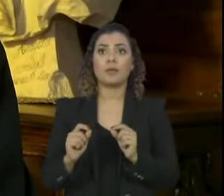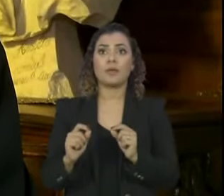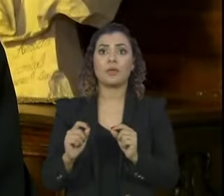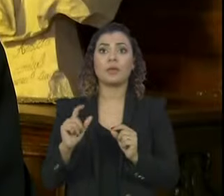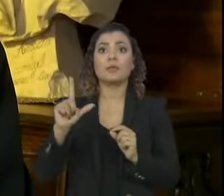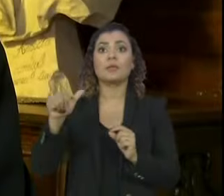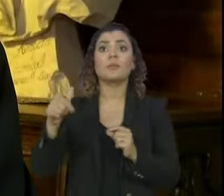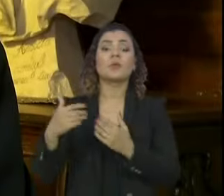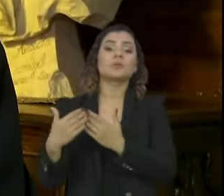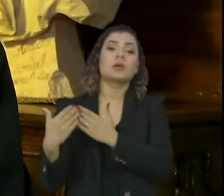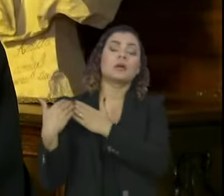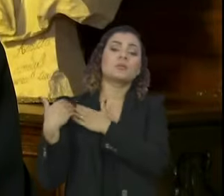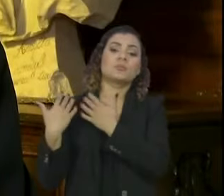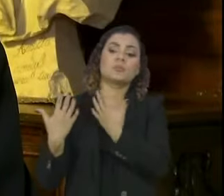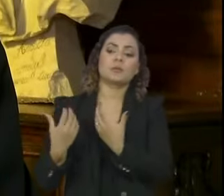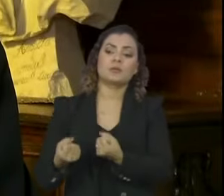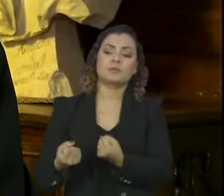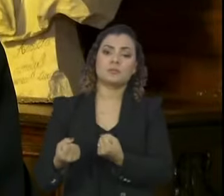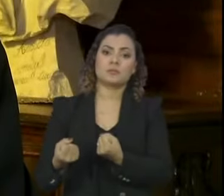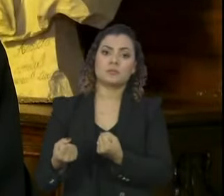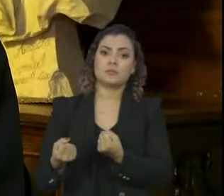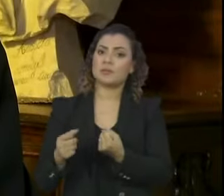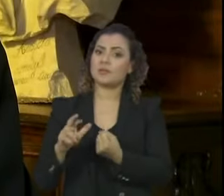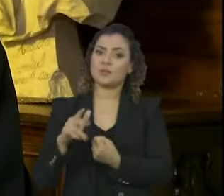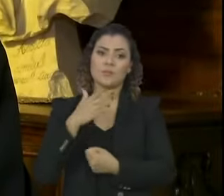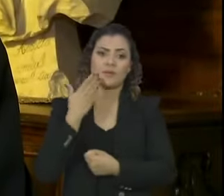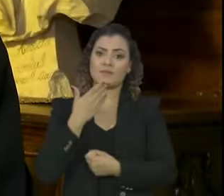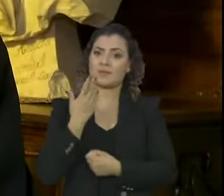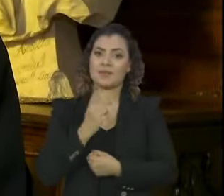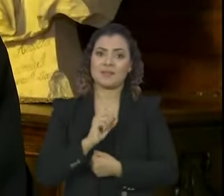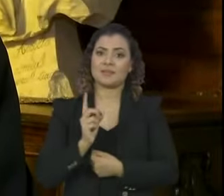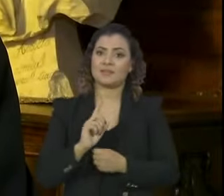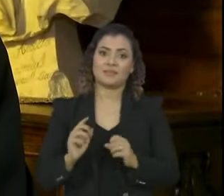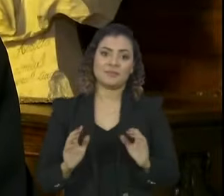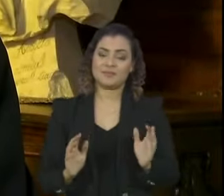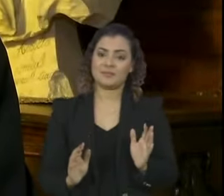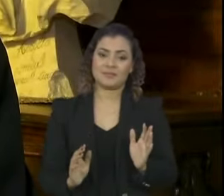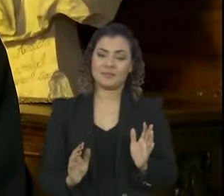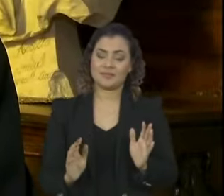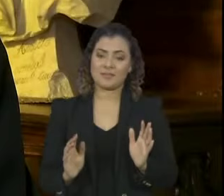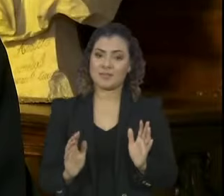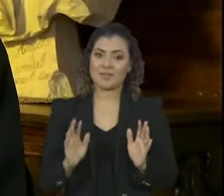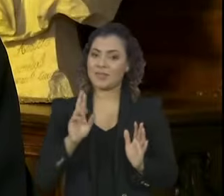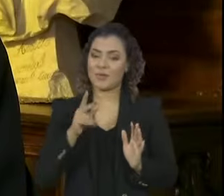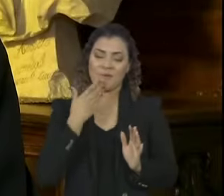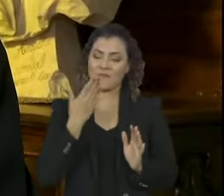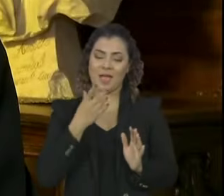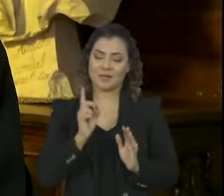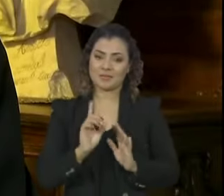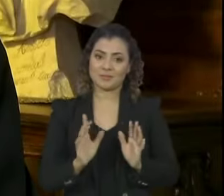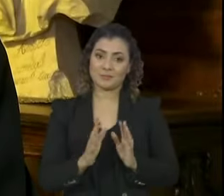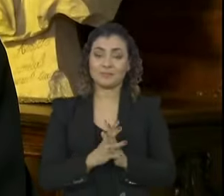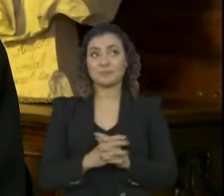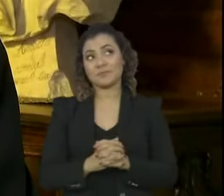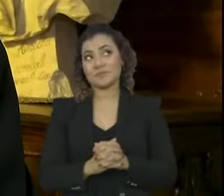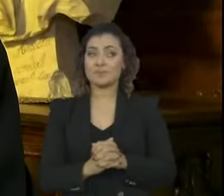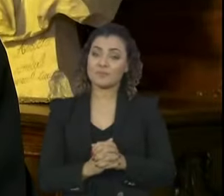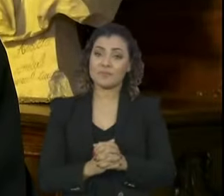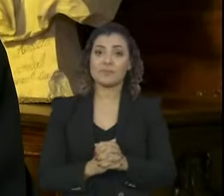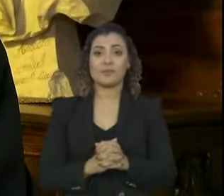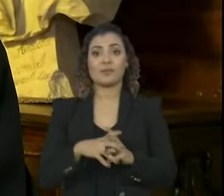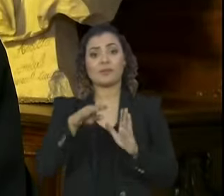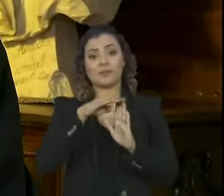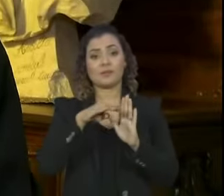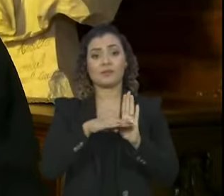depois assumir as vacinas quer dizer a coisa não é assim tão fácil me parece que é aqui convém seguir